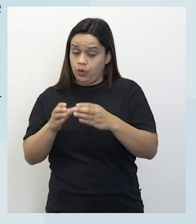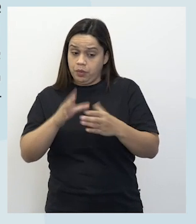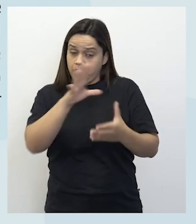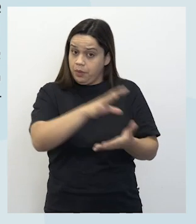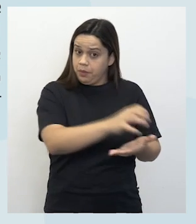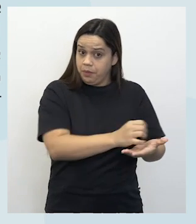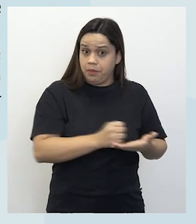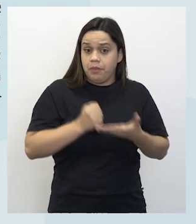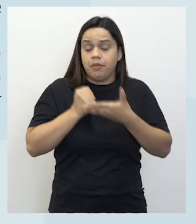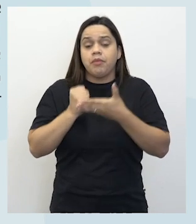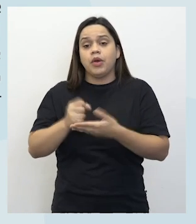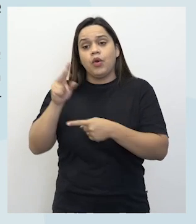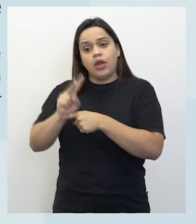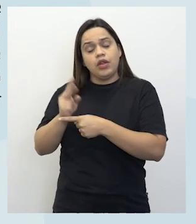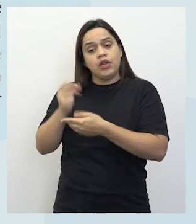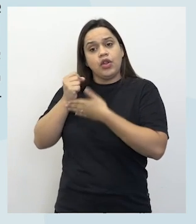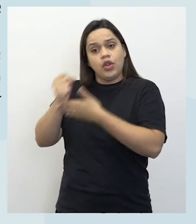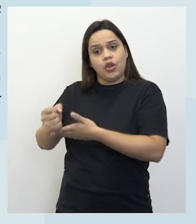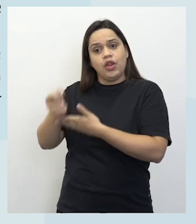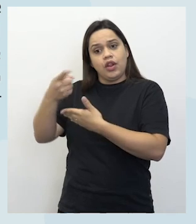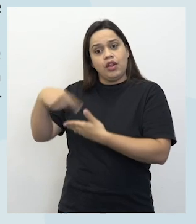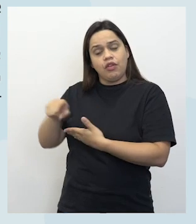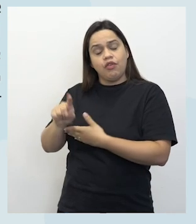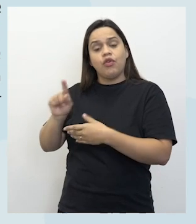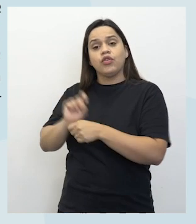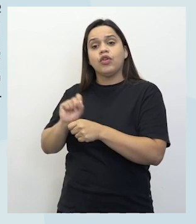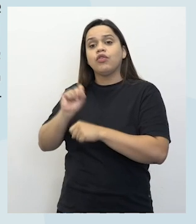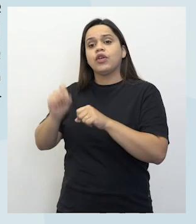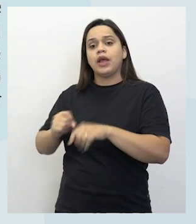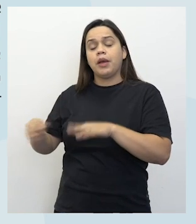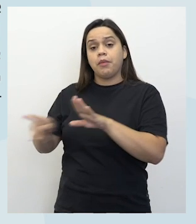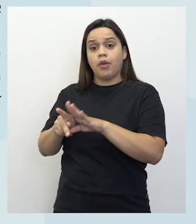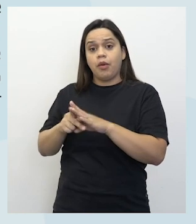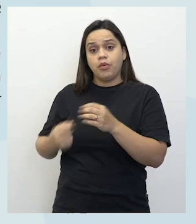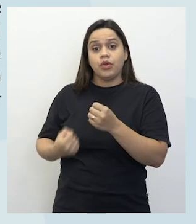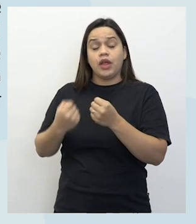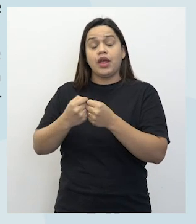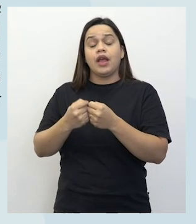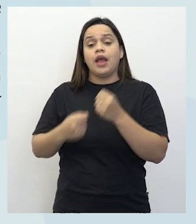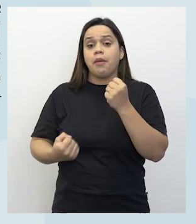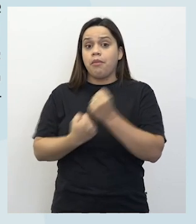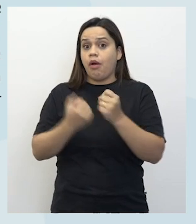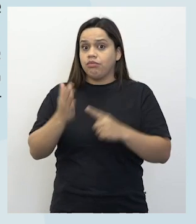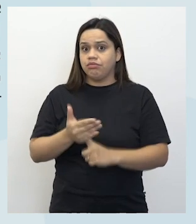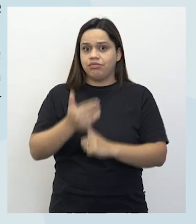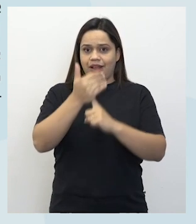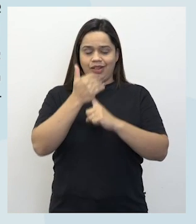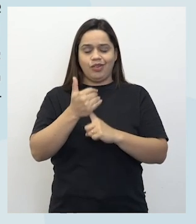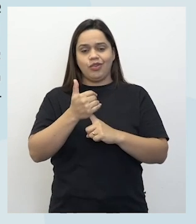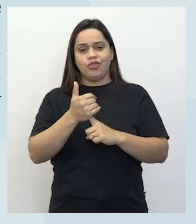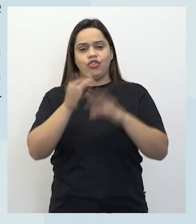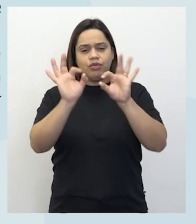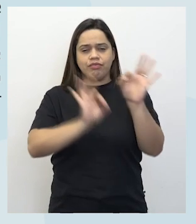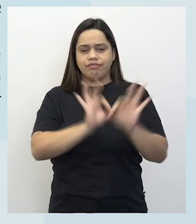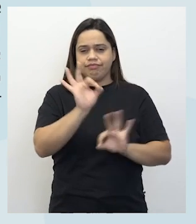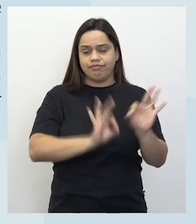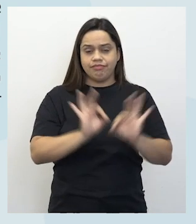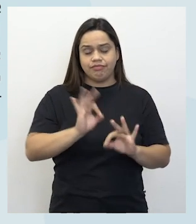de Tartarugas Marinhas de Israel e recebeu implantes tecnológicos especialmente desenhados